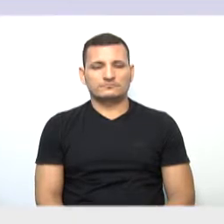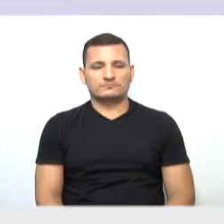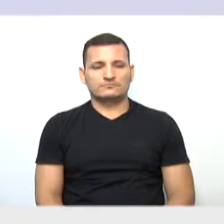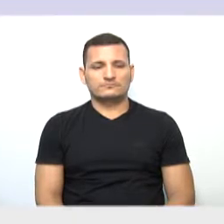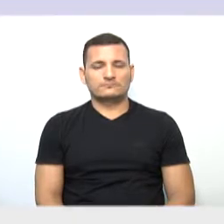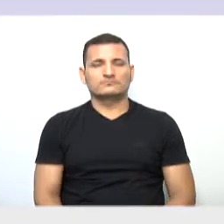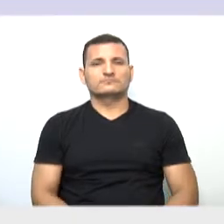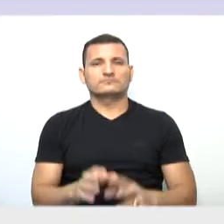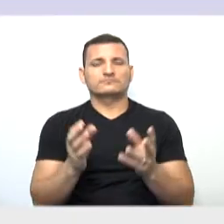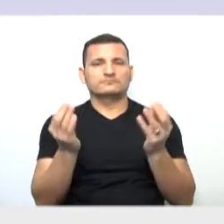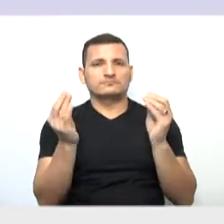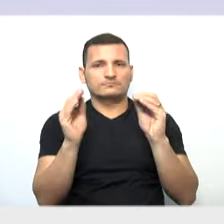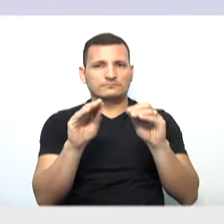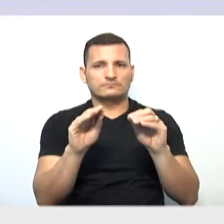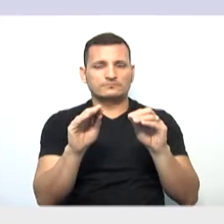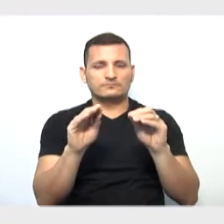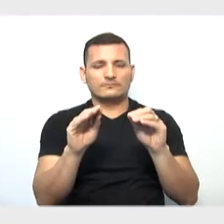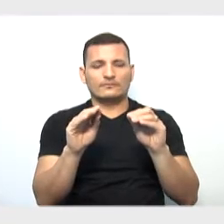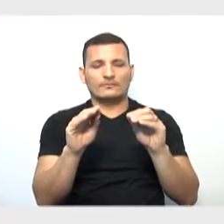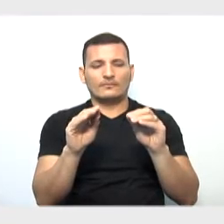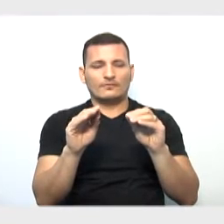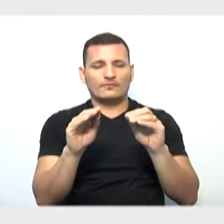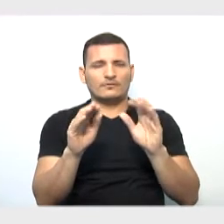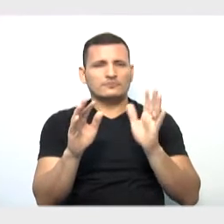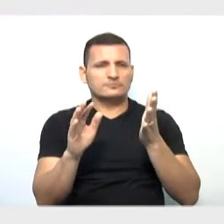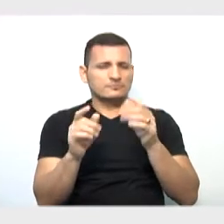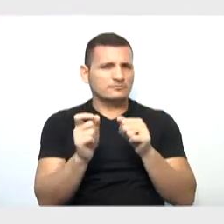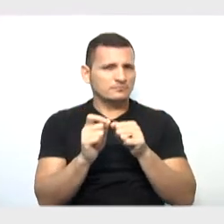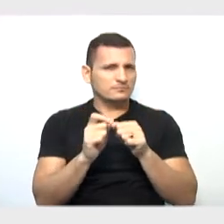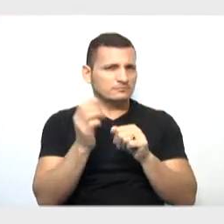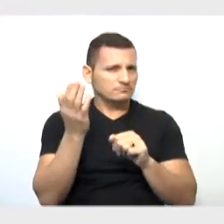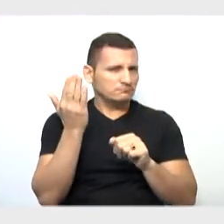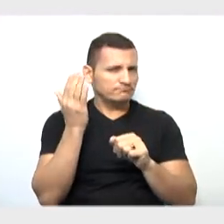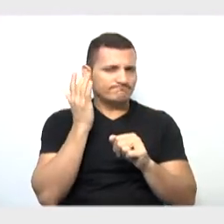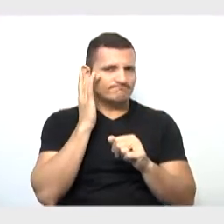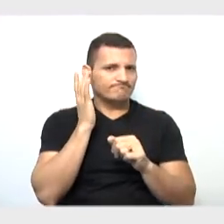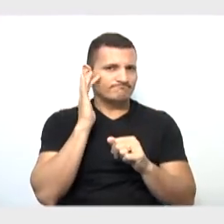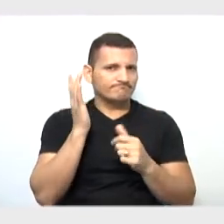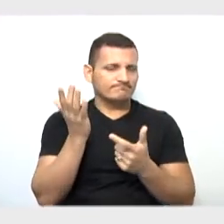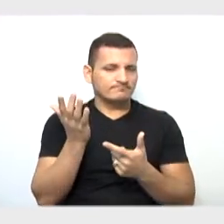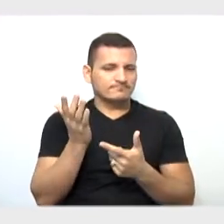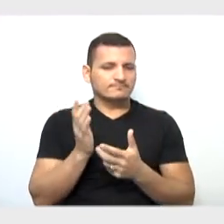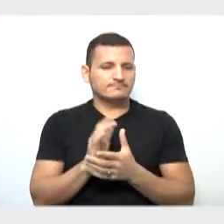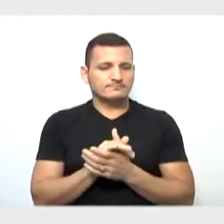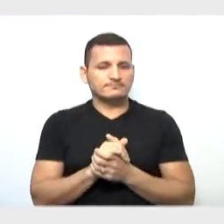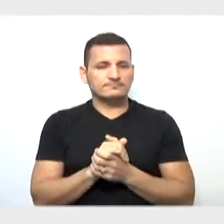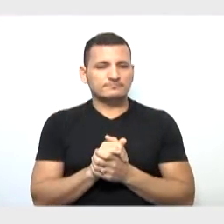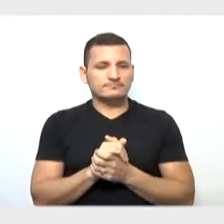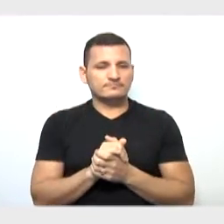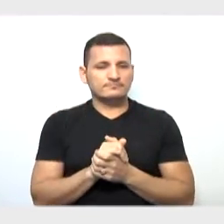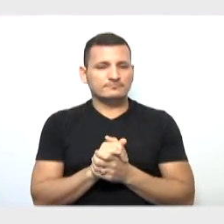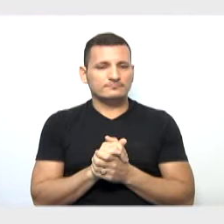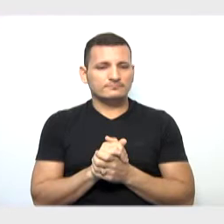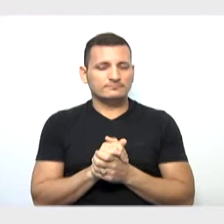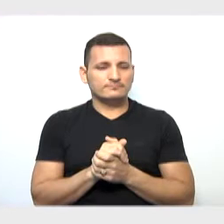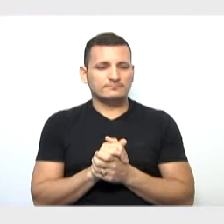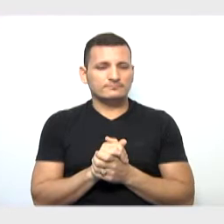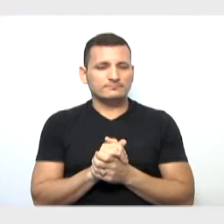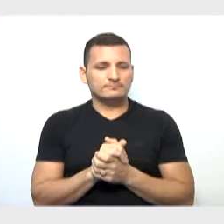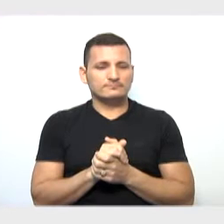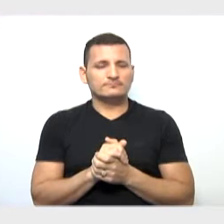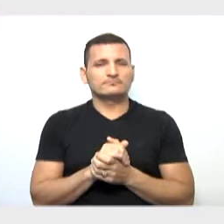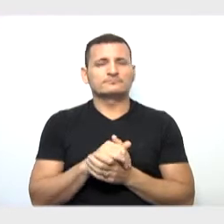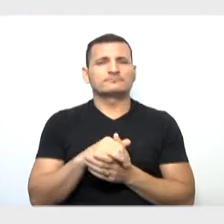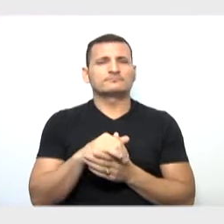Eu vou colocar aqui eu não sei se a gente já fez nas aulas anteriores, mas é um